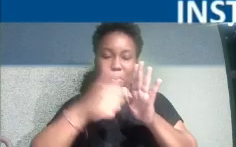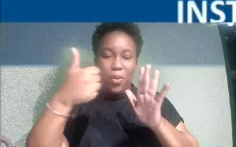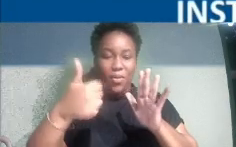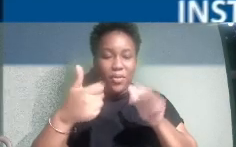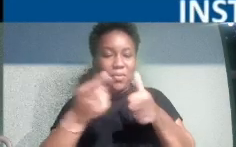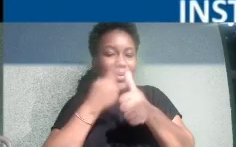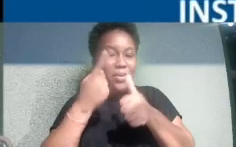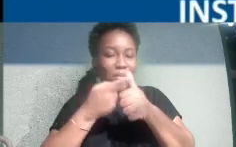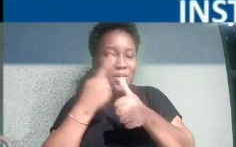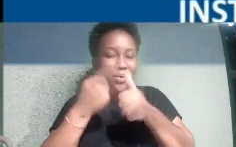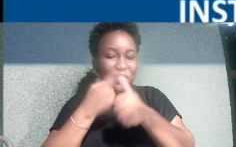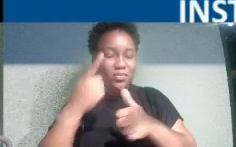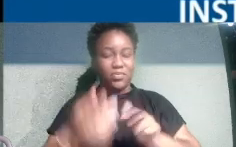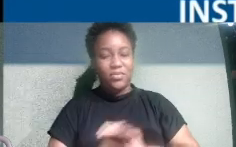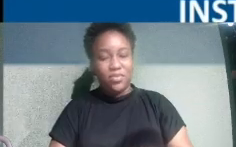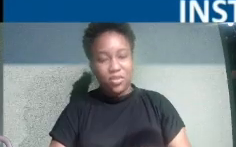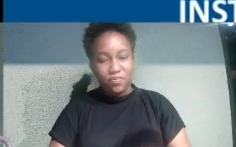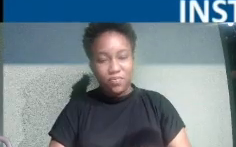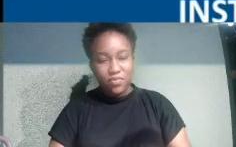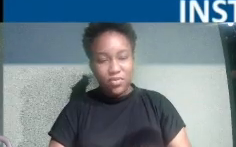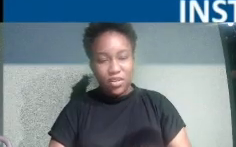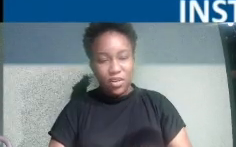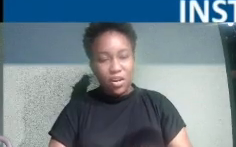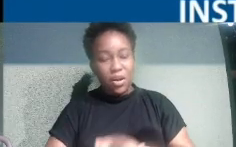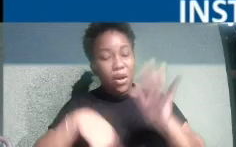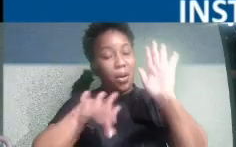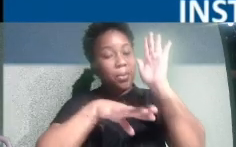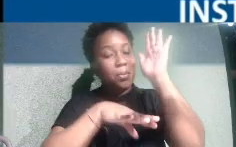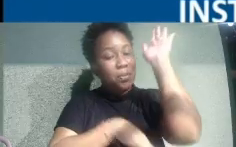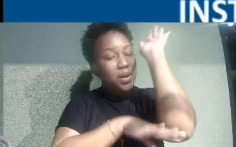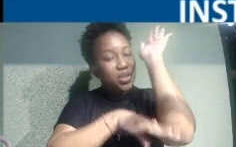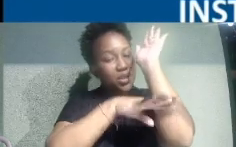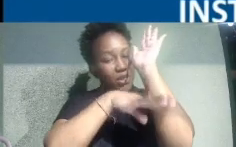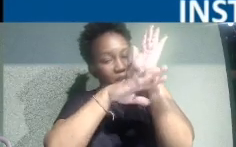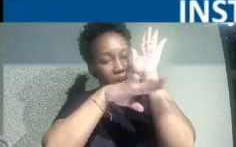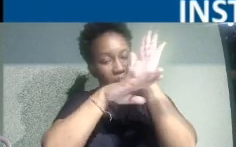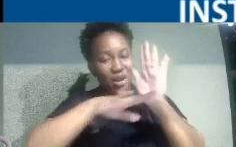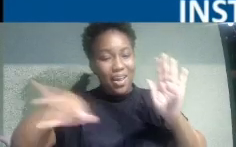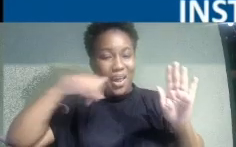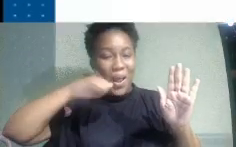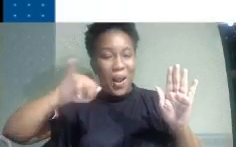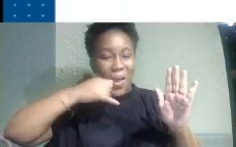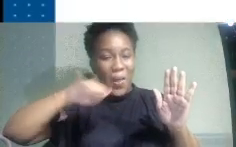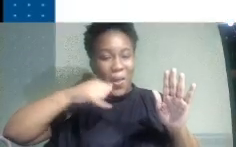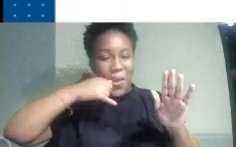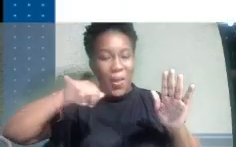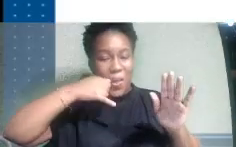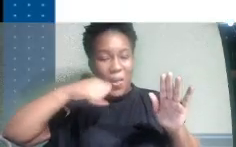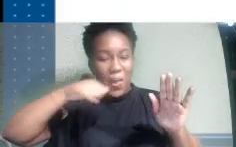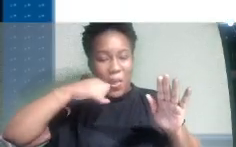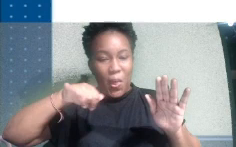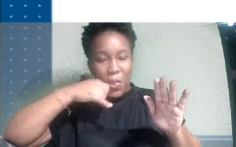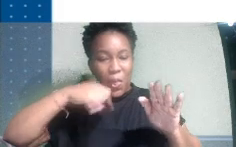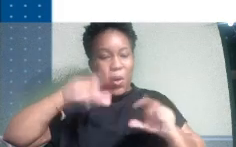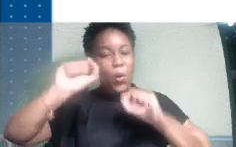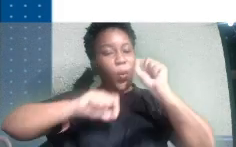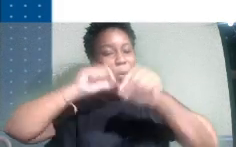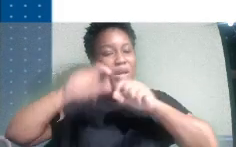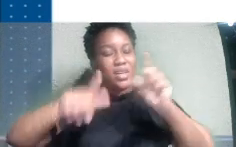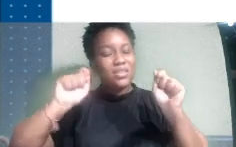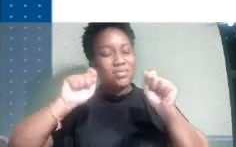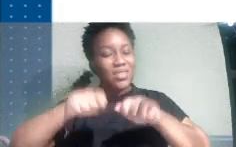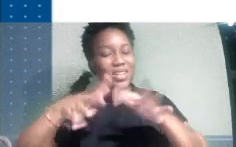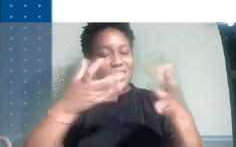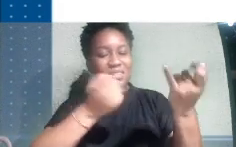Vamos lá. Falaremos sobre instalações prediais elétricas. Este é o nosso primeiro assunto. O que nós podemos falar a respeito